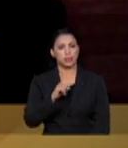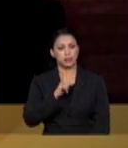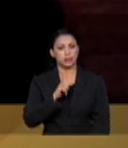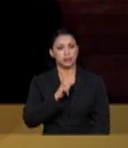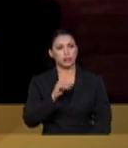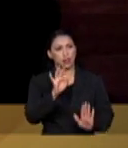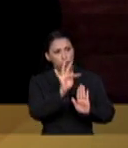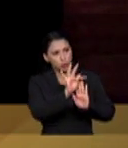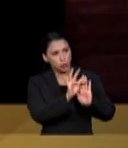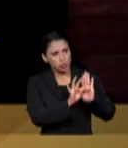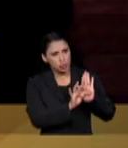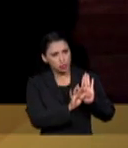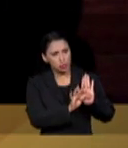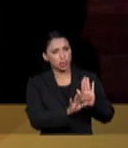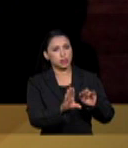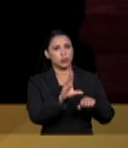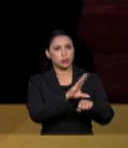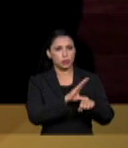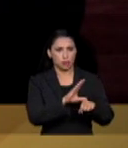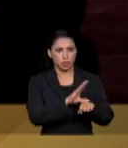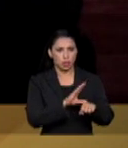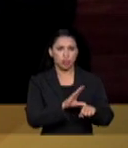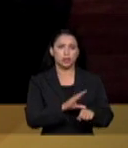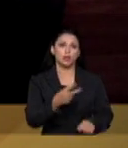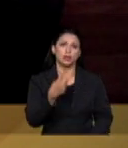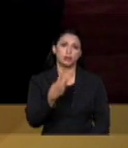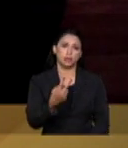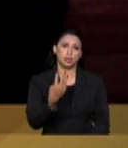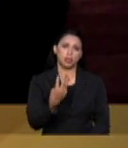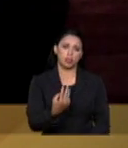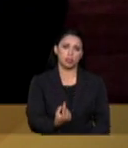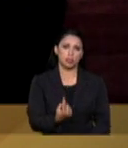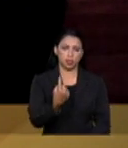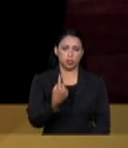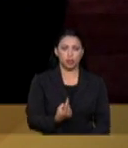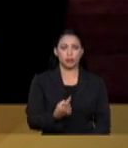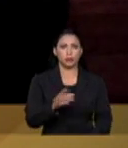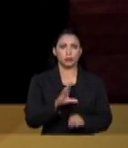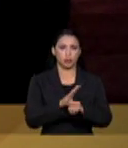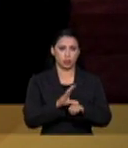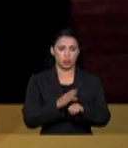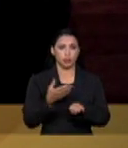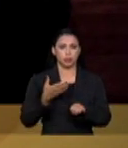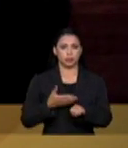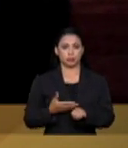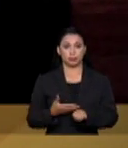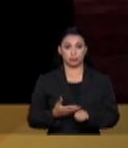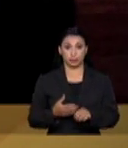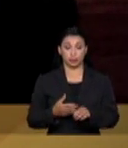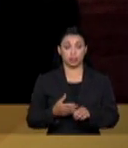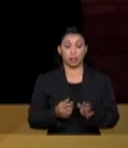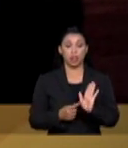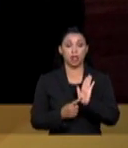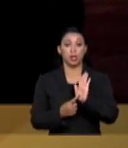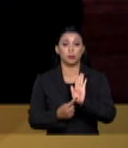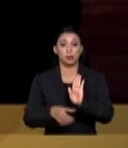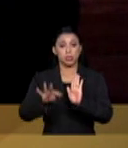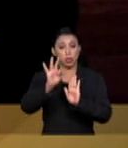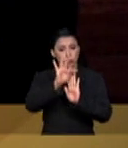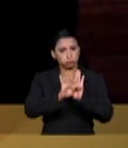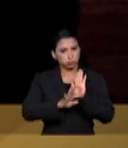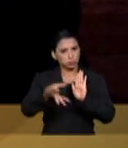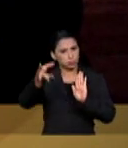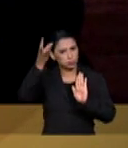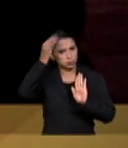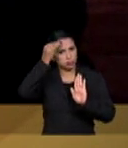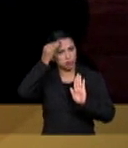hermenêuticas contidas no artigo 231 da construção da República Aguiar a interpretação conjuncional